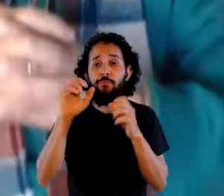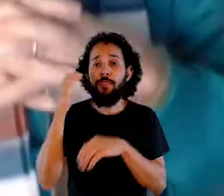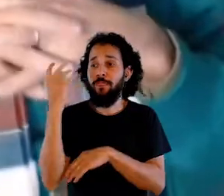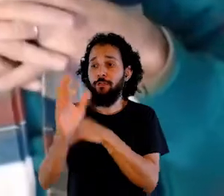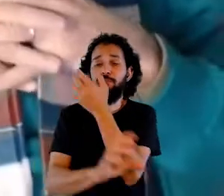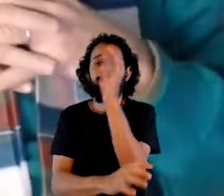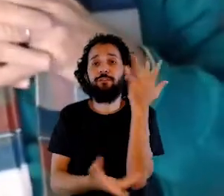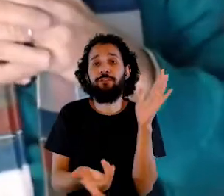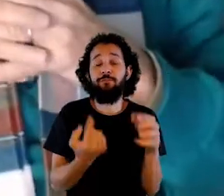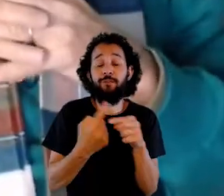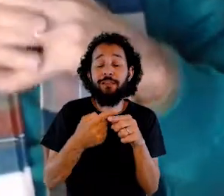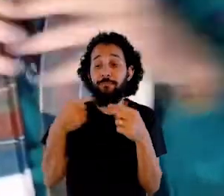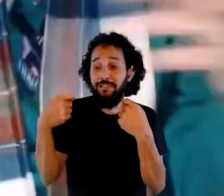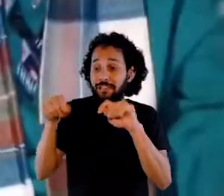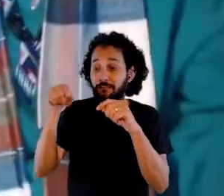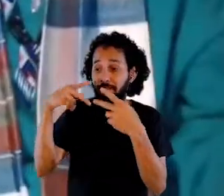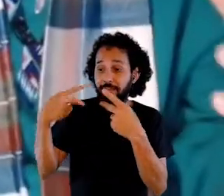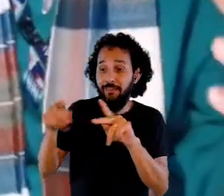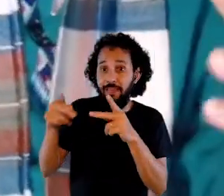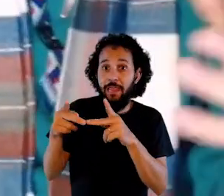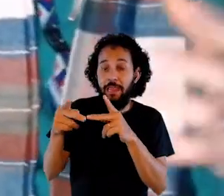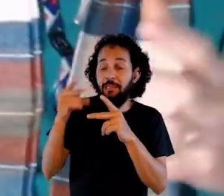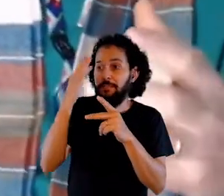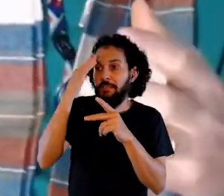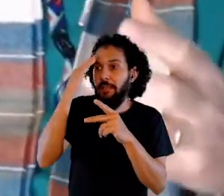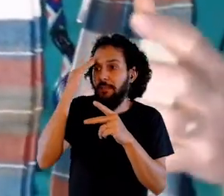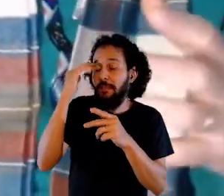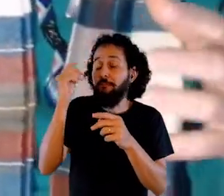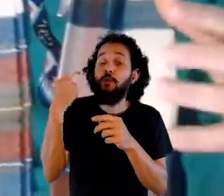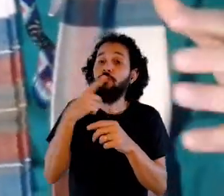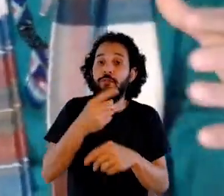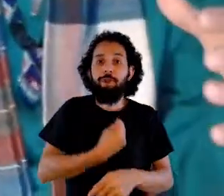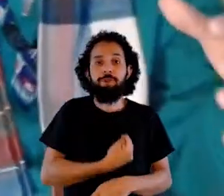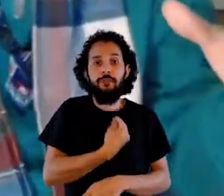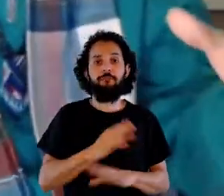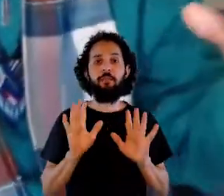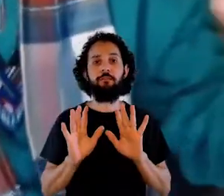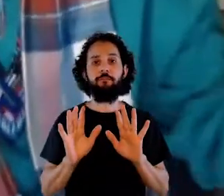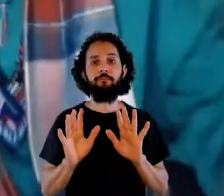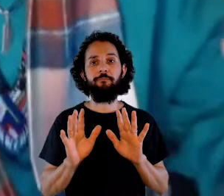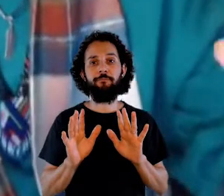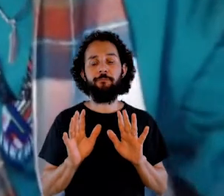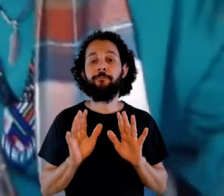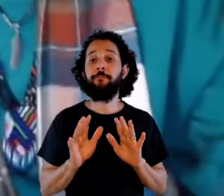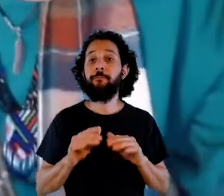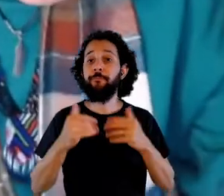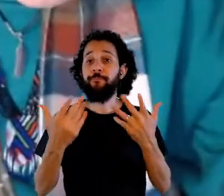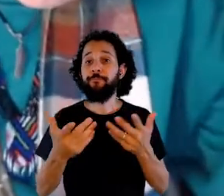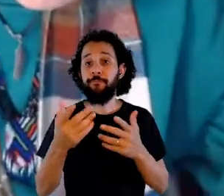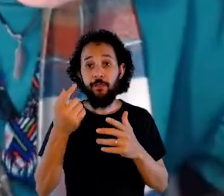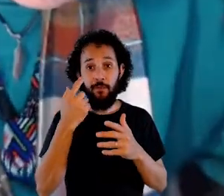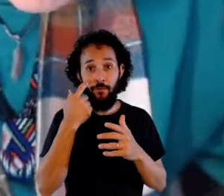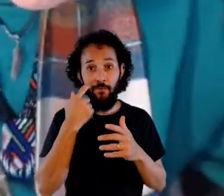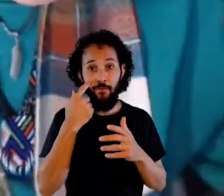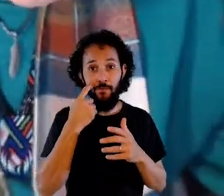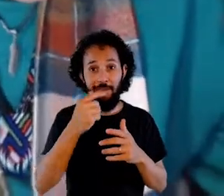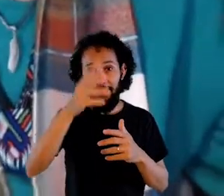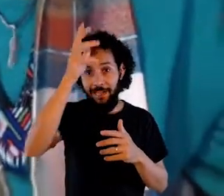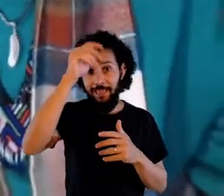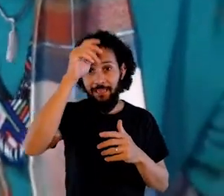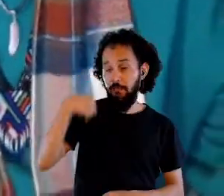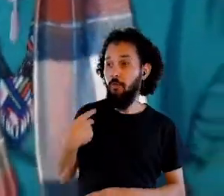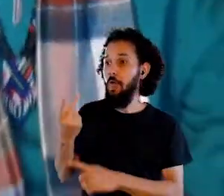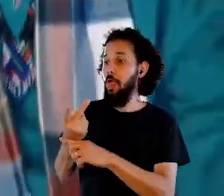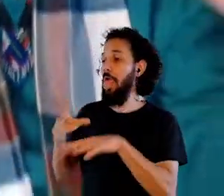a sua própria sobrevivência, né? Num ambiente extremamente hostil. Você imagina que uma galinha, se ele fosse buscar uma galinha, a galinha era maior que ele